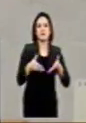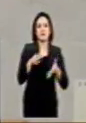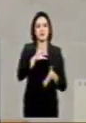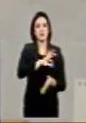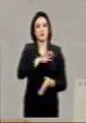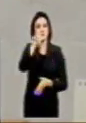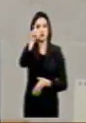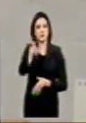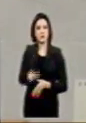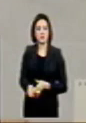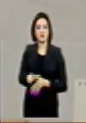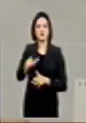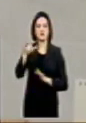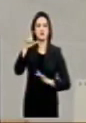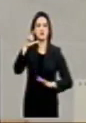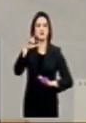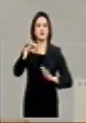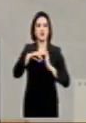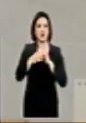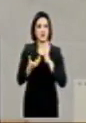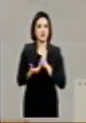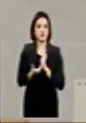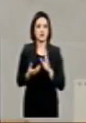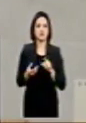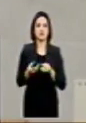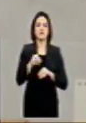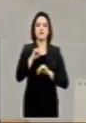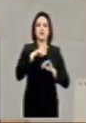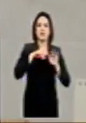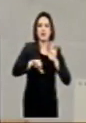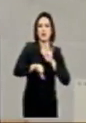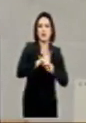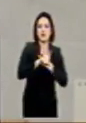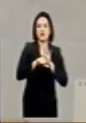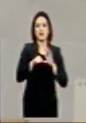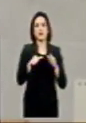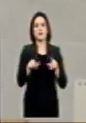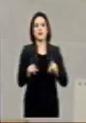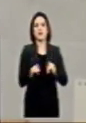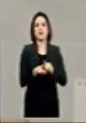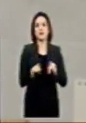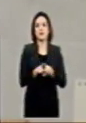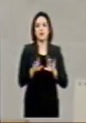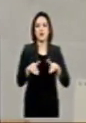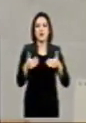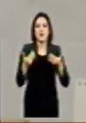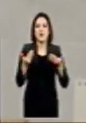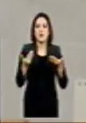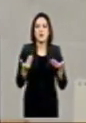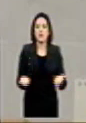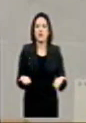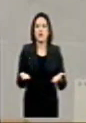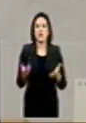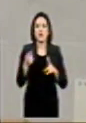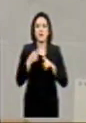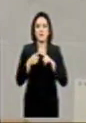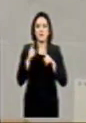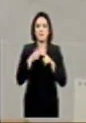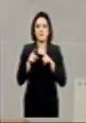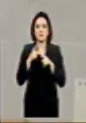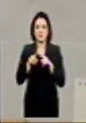eventual prática criminosa, qual é o nexo de causalidade entre este fato e a conduta